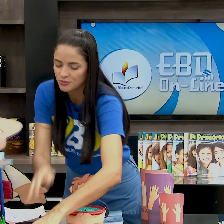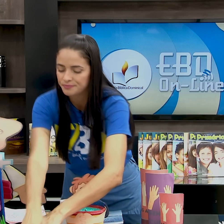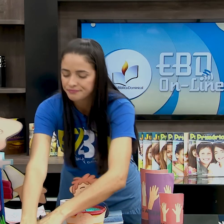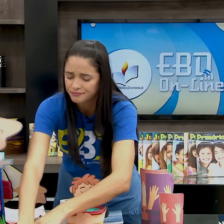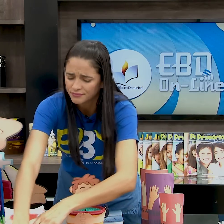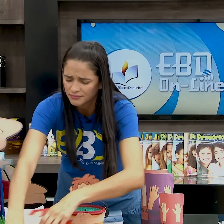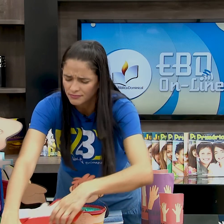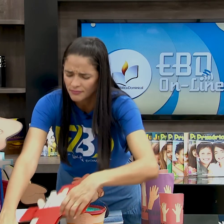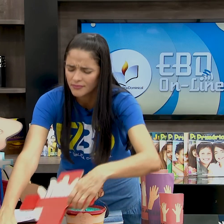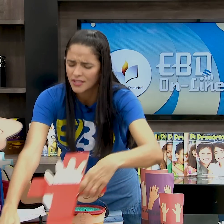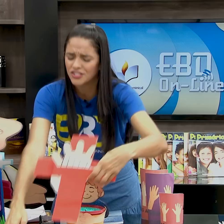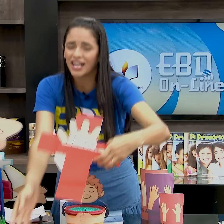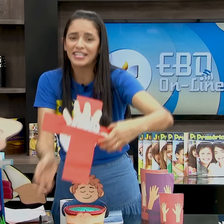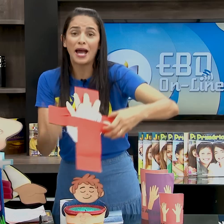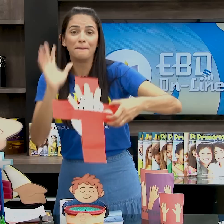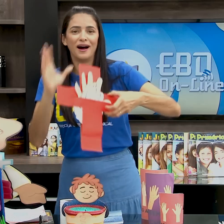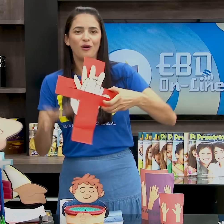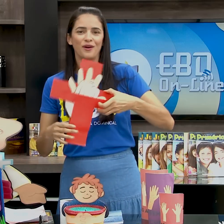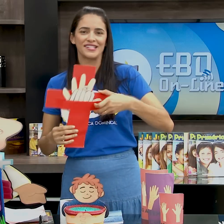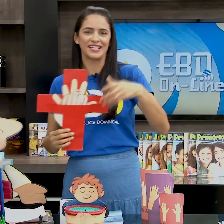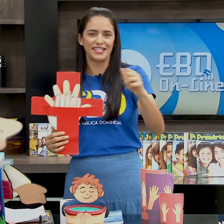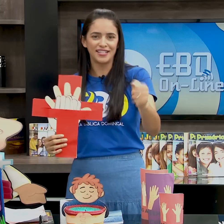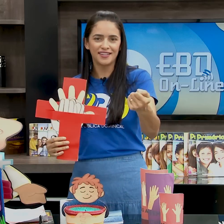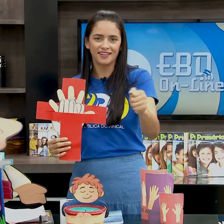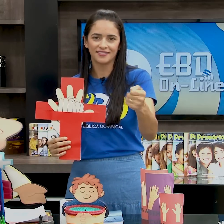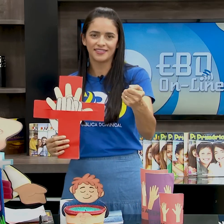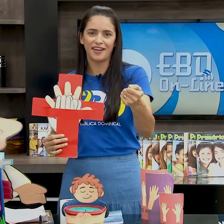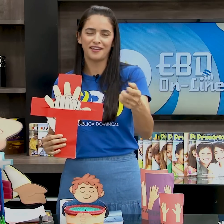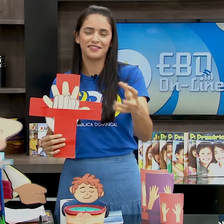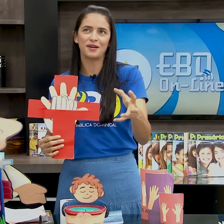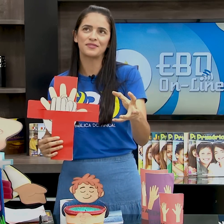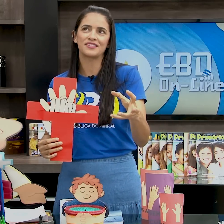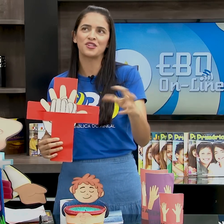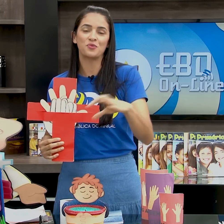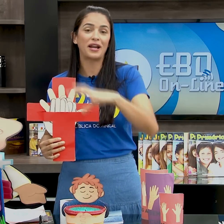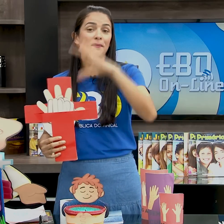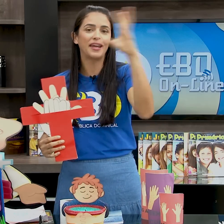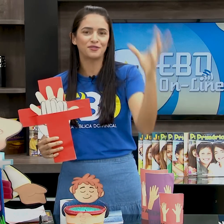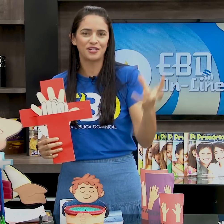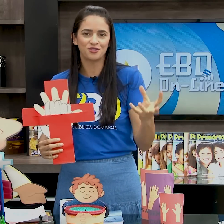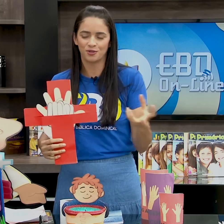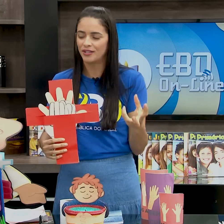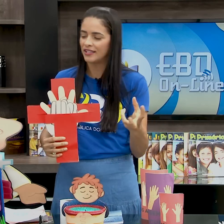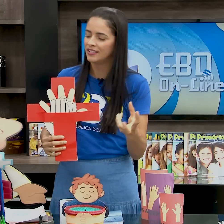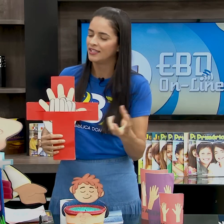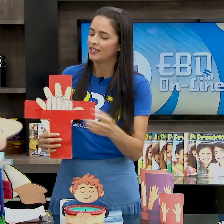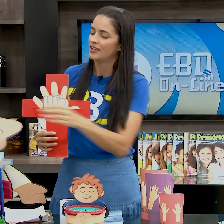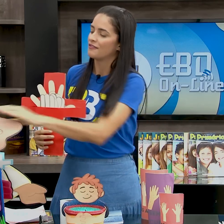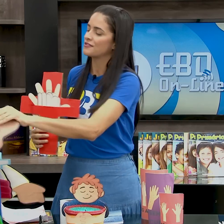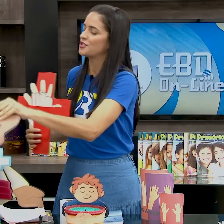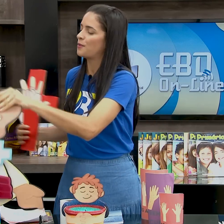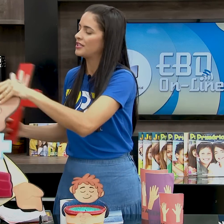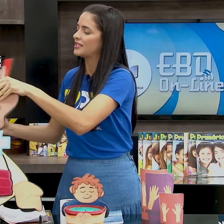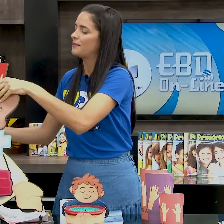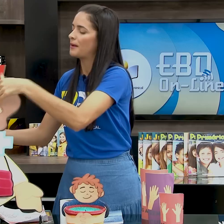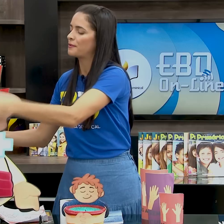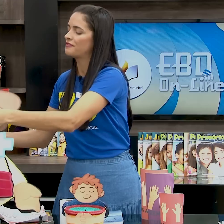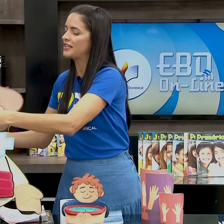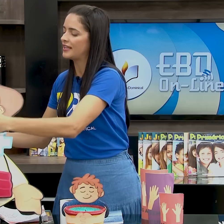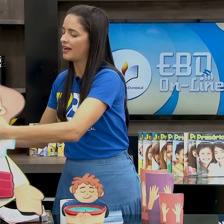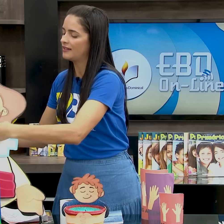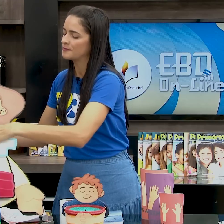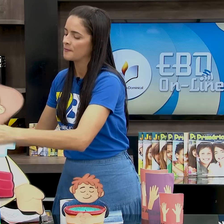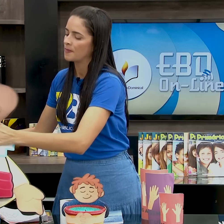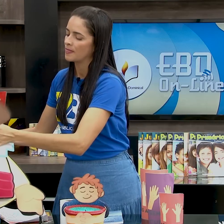seja já que a mão ressequida Digamos que seja um elemento da história vocês podem também